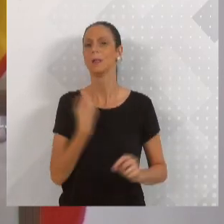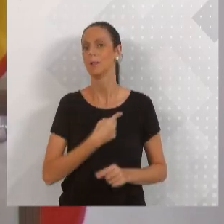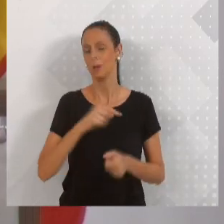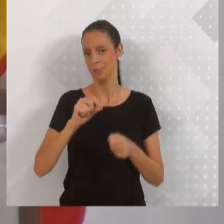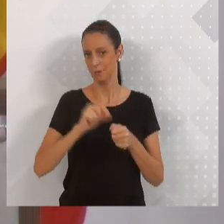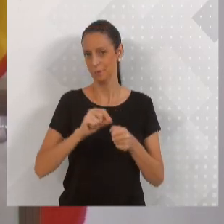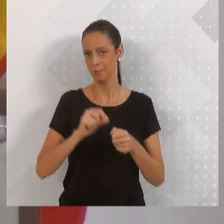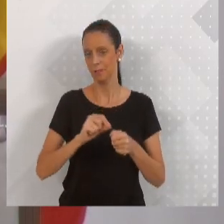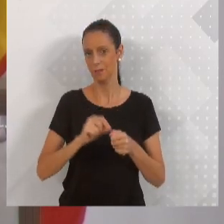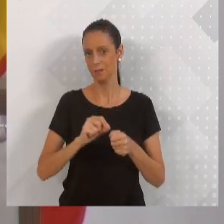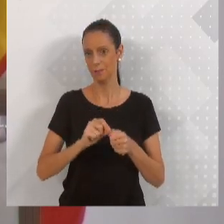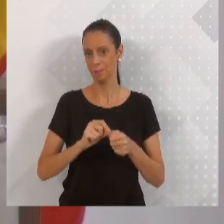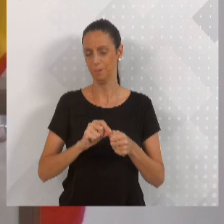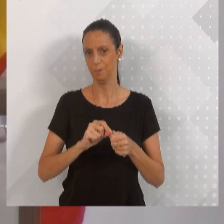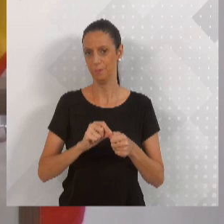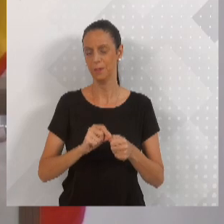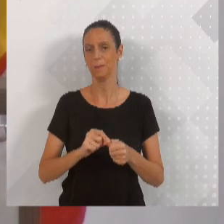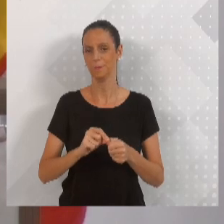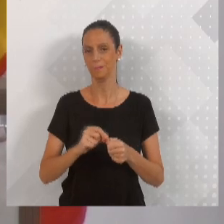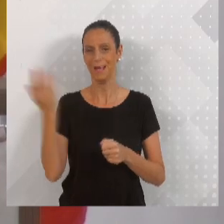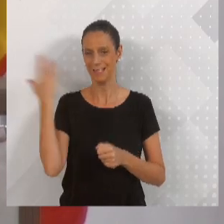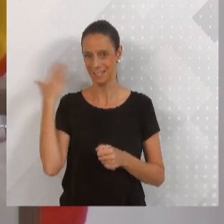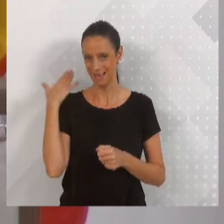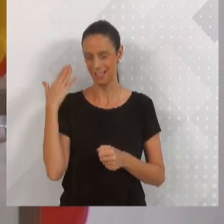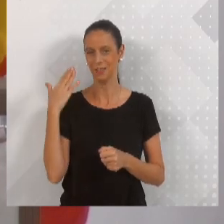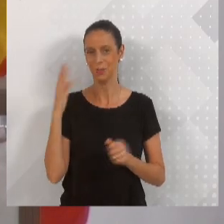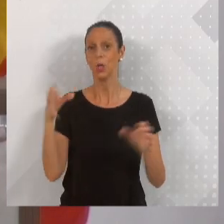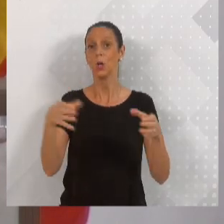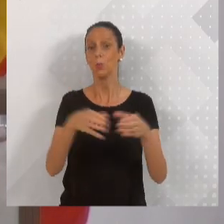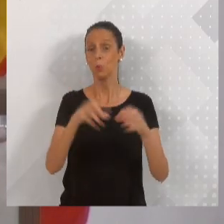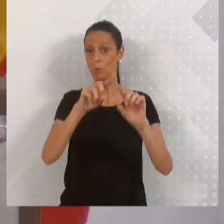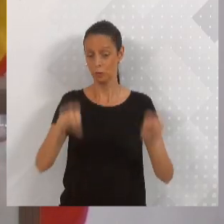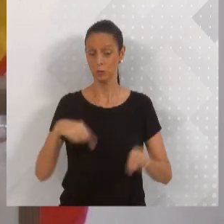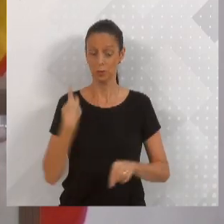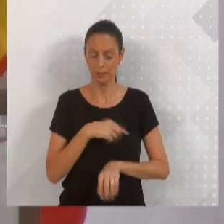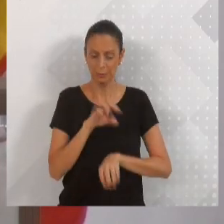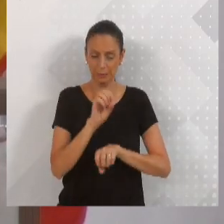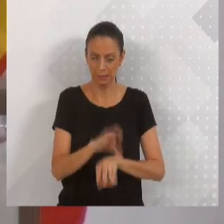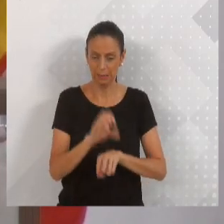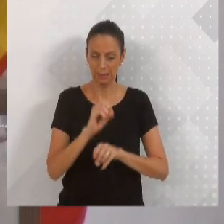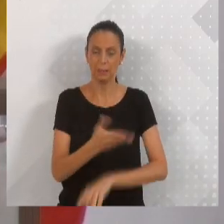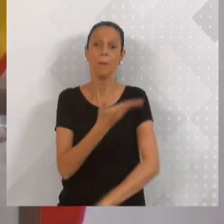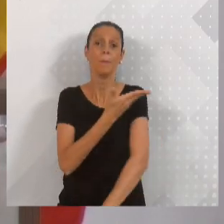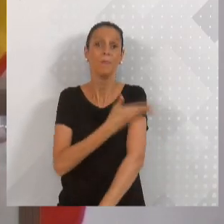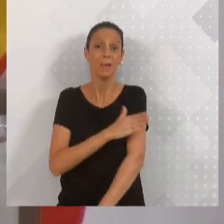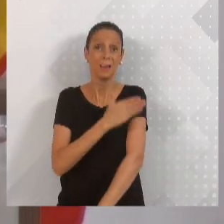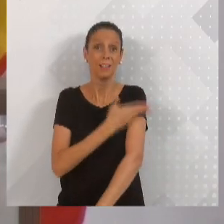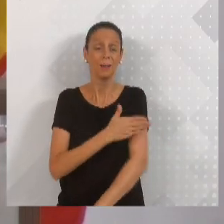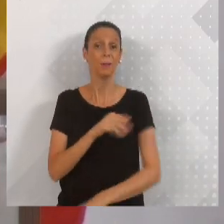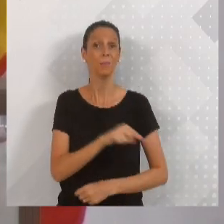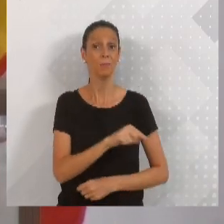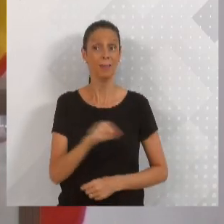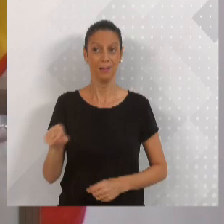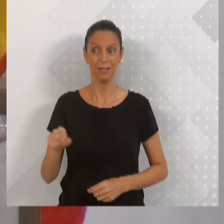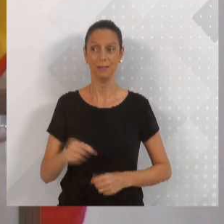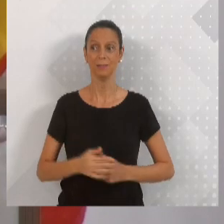nesse nesse treinamento né que nós realizamos com com esse pessoal